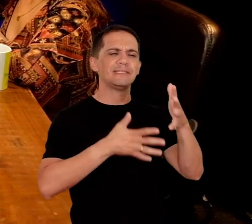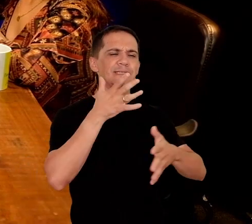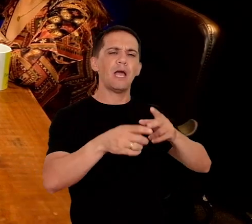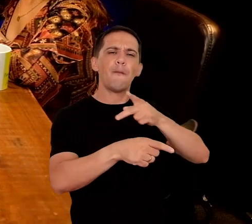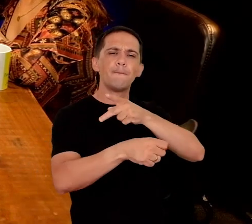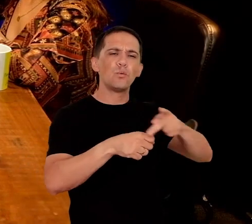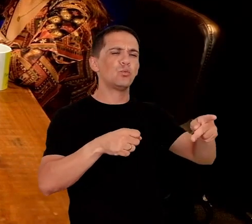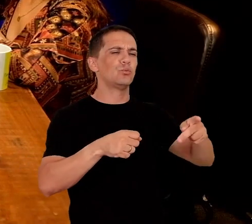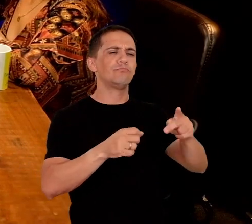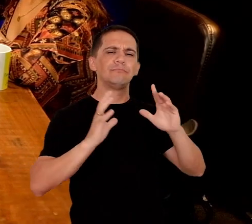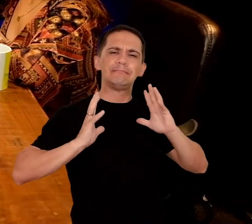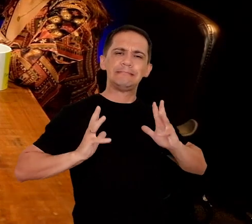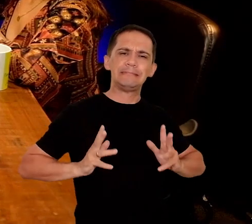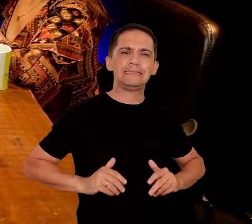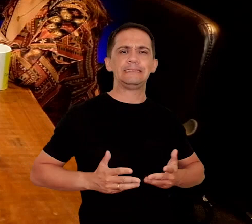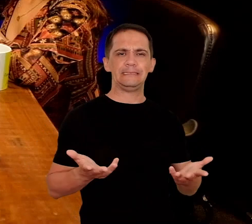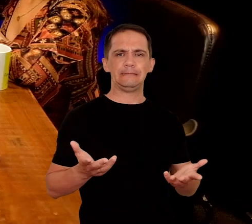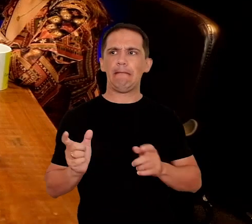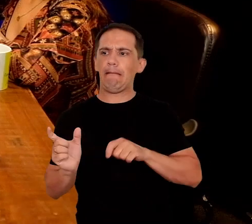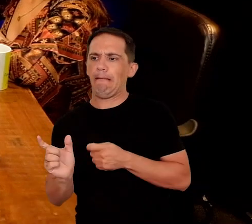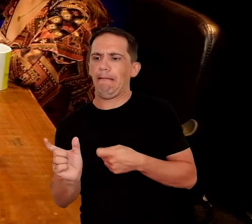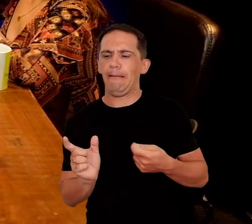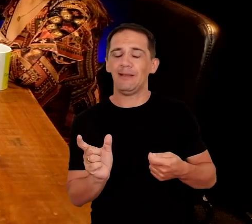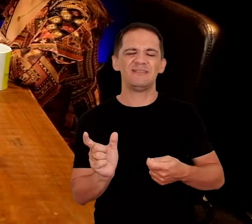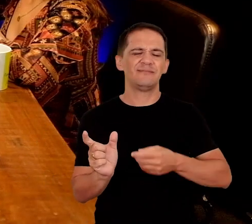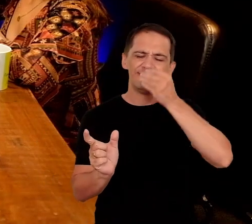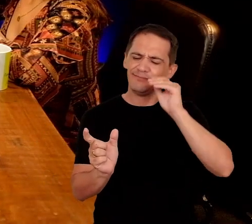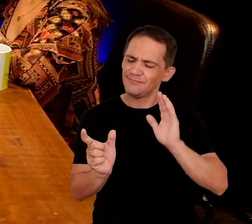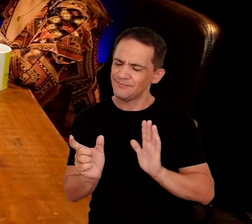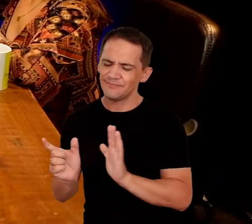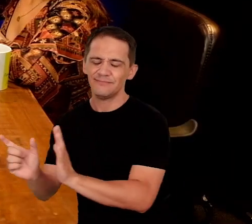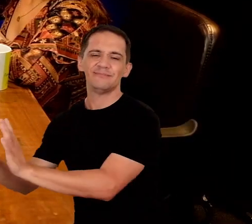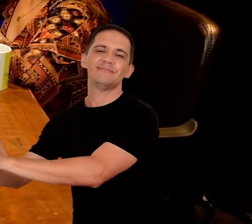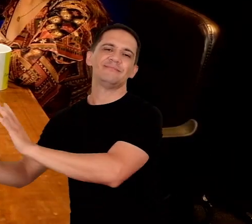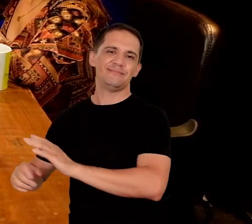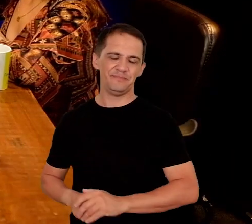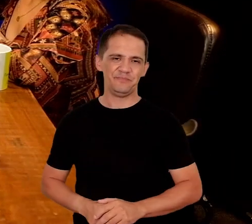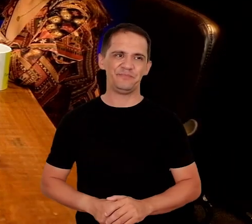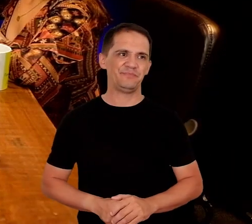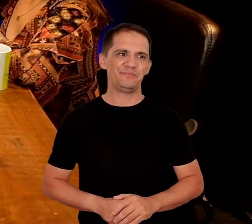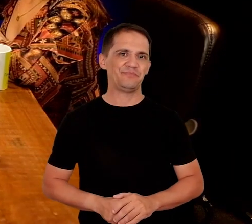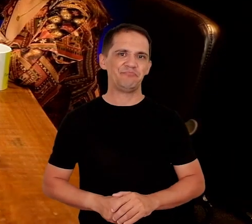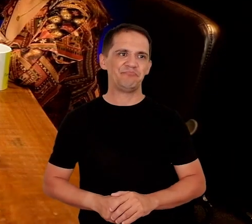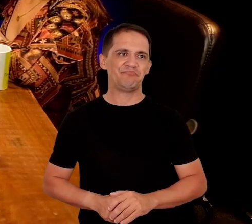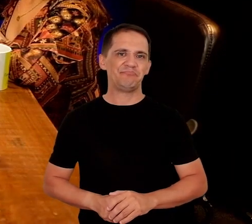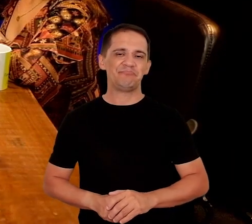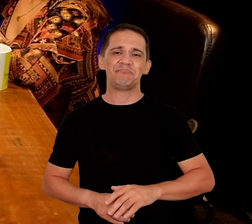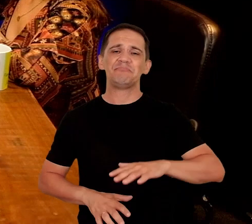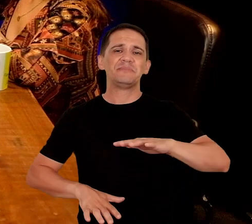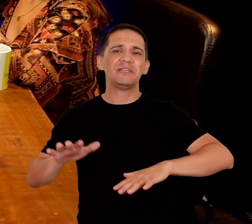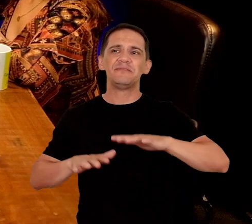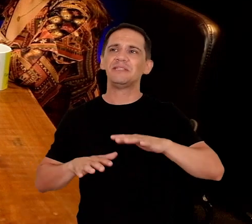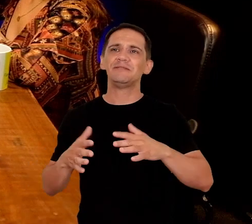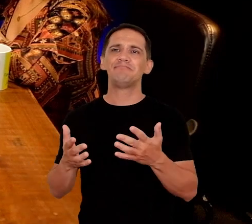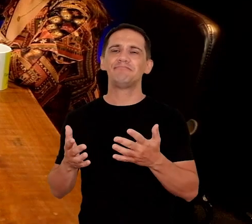língua pura. Esquece o português sinalizado, né? Que é palavra, sinal, palavra. Seguir a frase, dar um sinal para cada palavra e